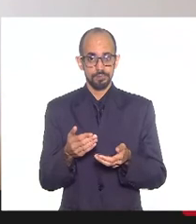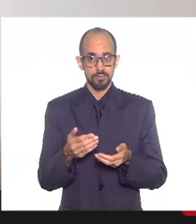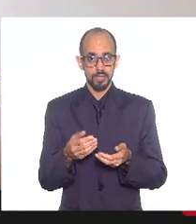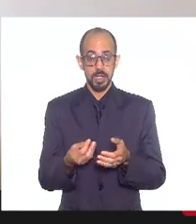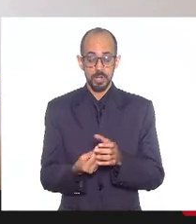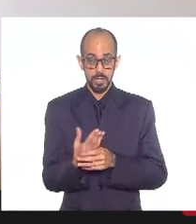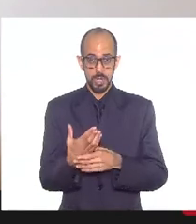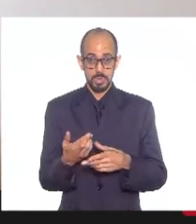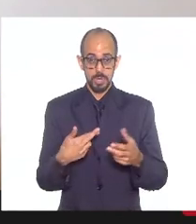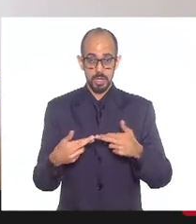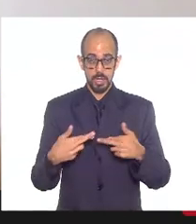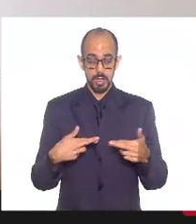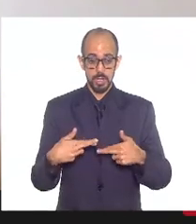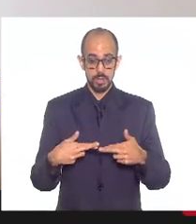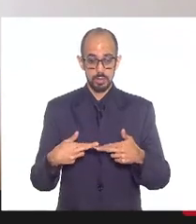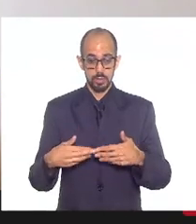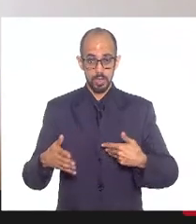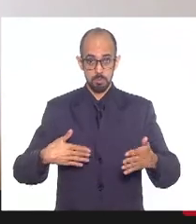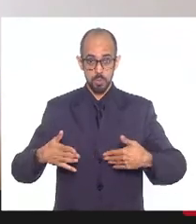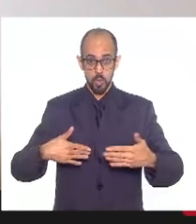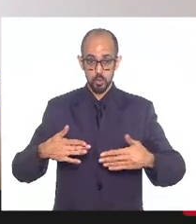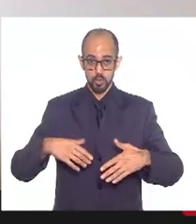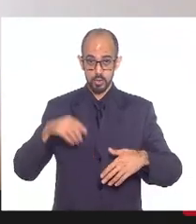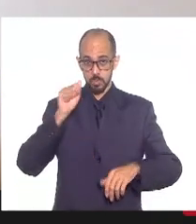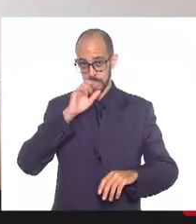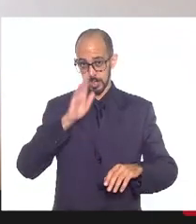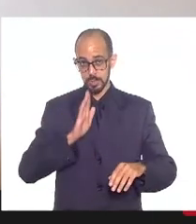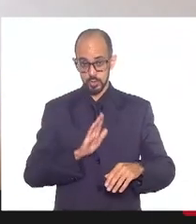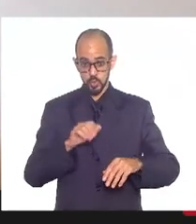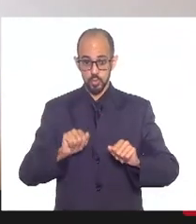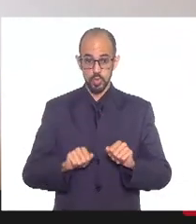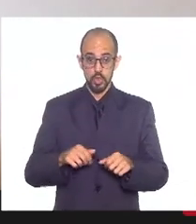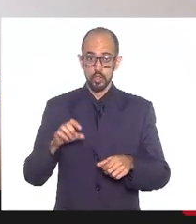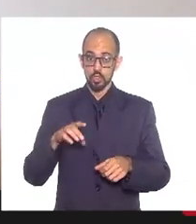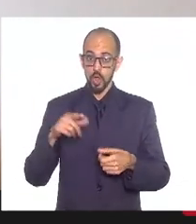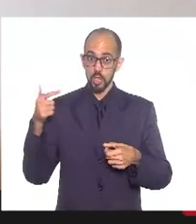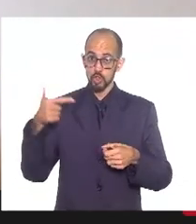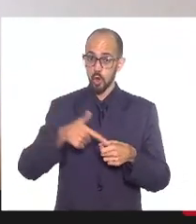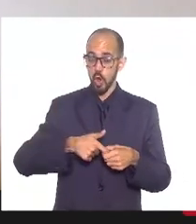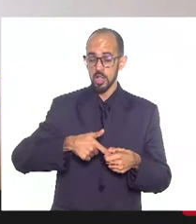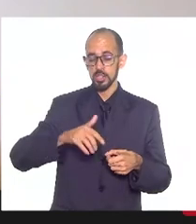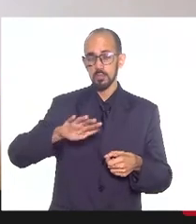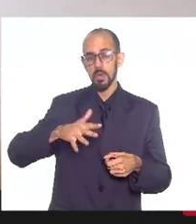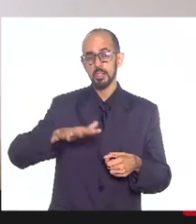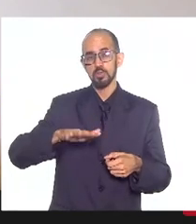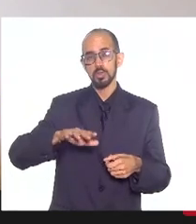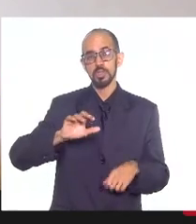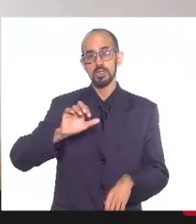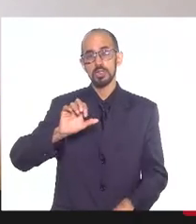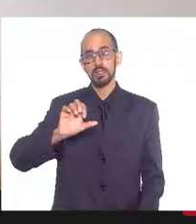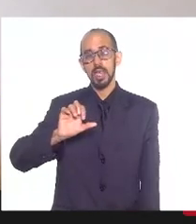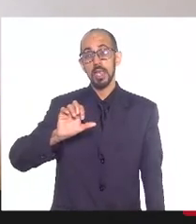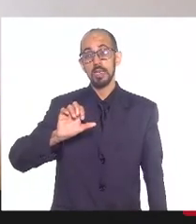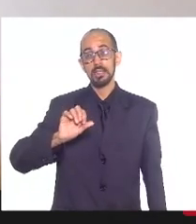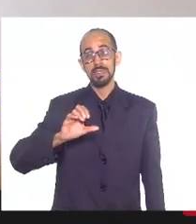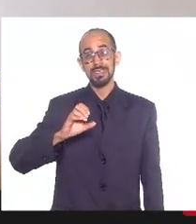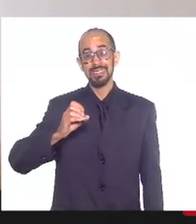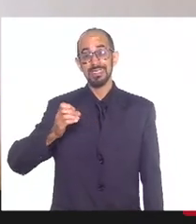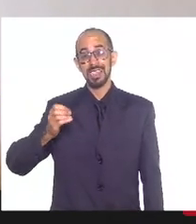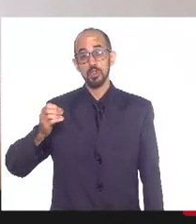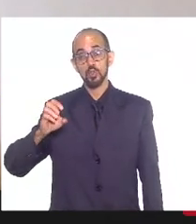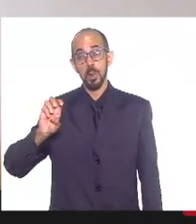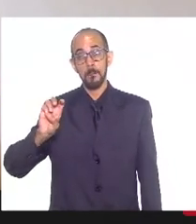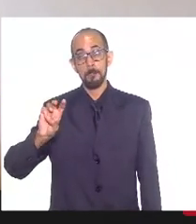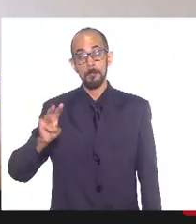relacionados à produção doméstica, só de royalties seria uma perda seca de 600 milhões de